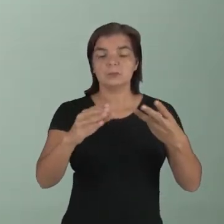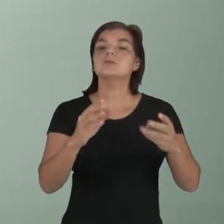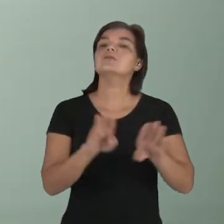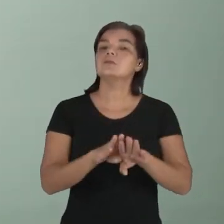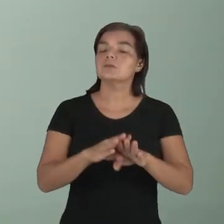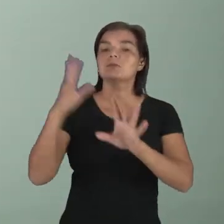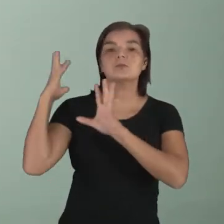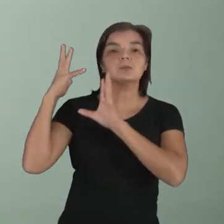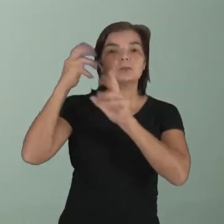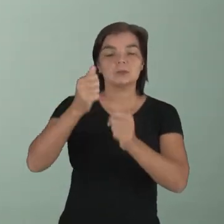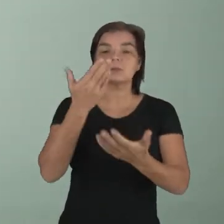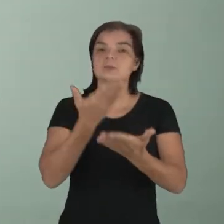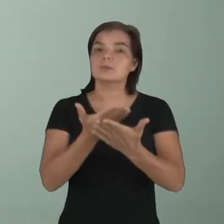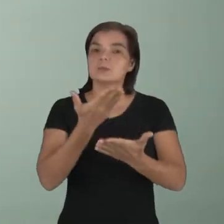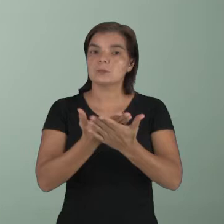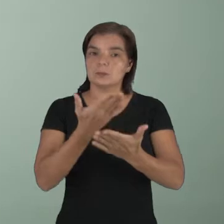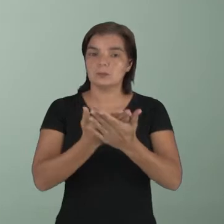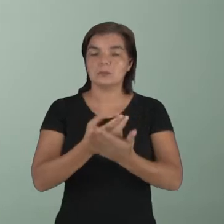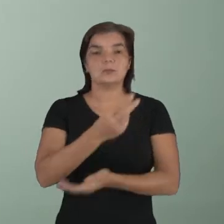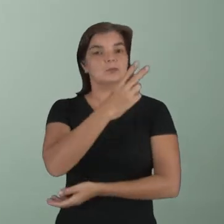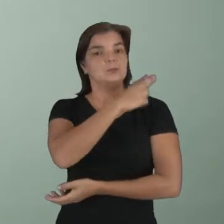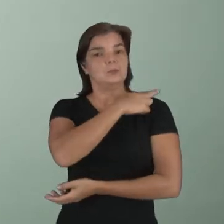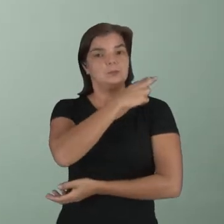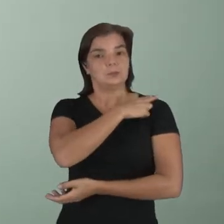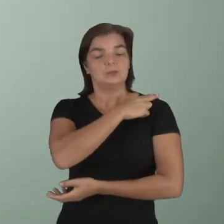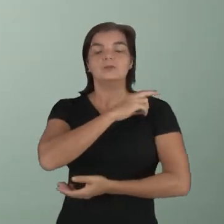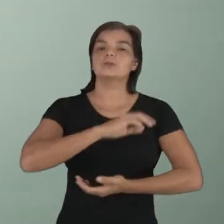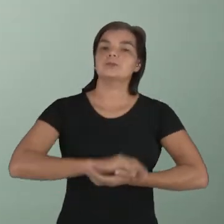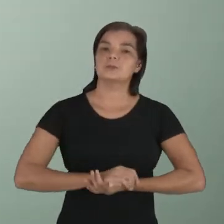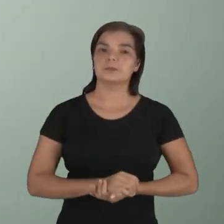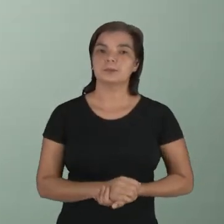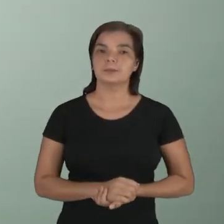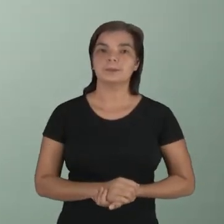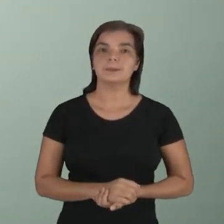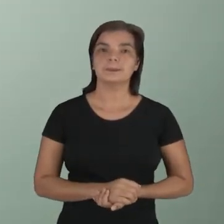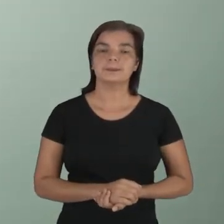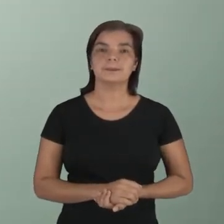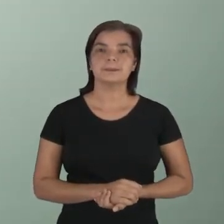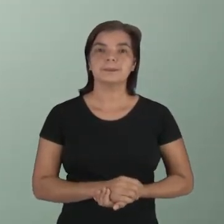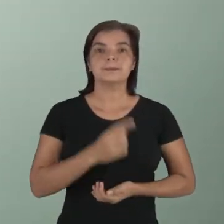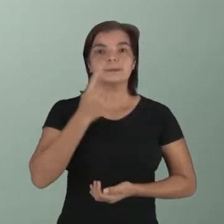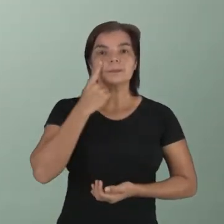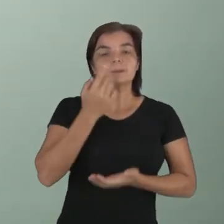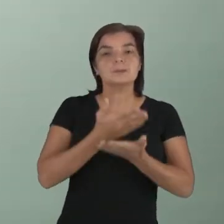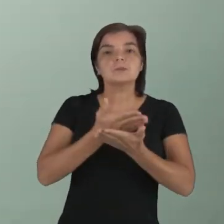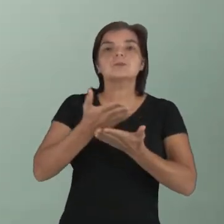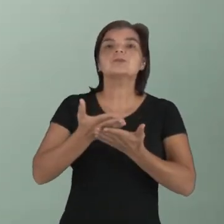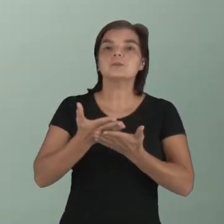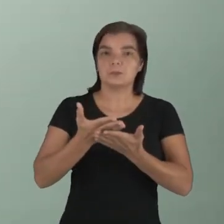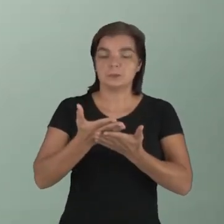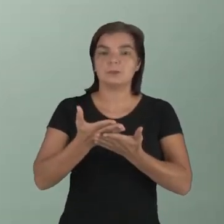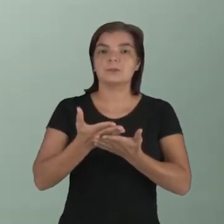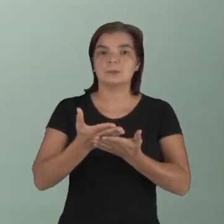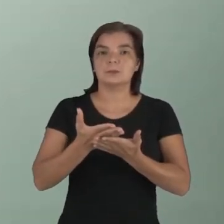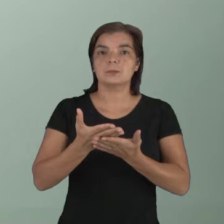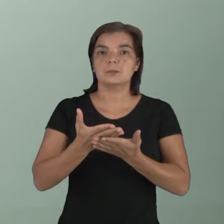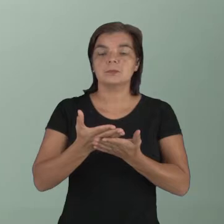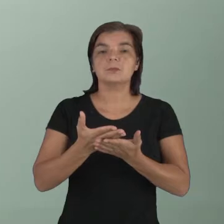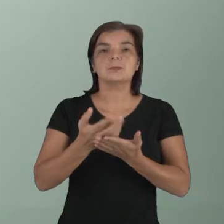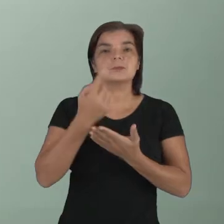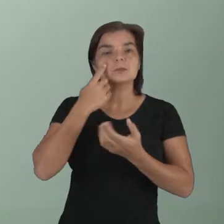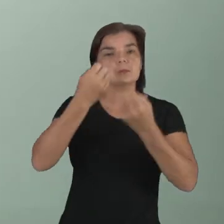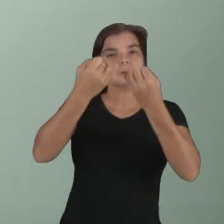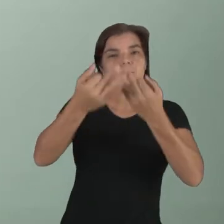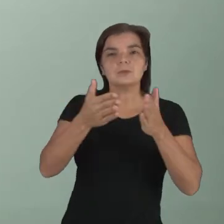aulas de revisão lá do segundo ano ou da segunda série do ensino médio. Então, para iniciar,